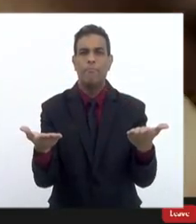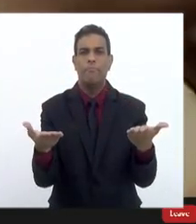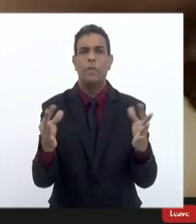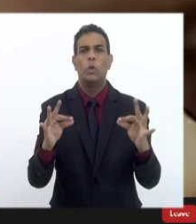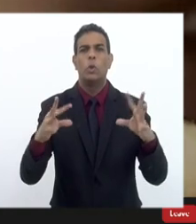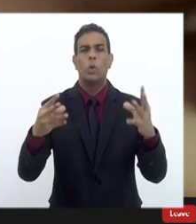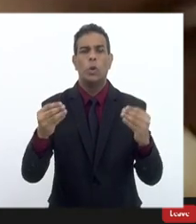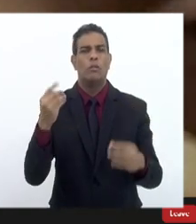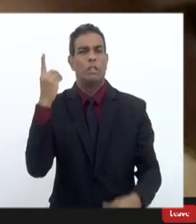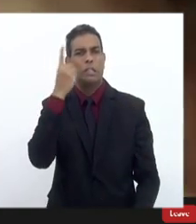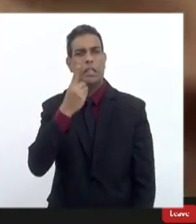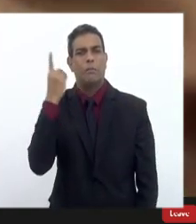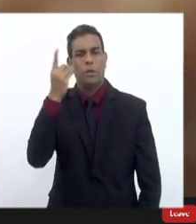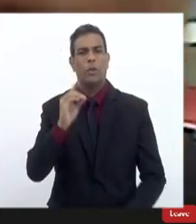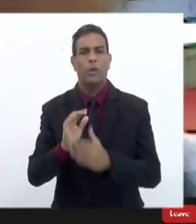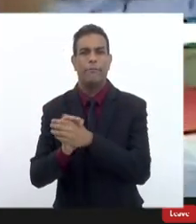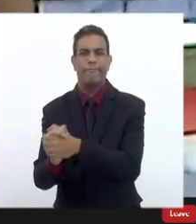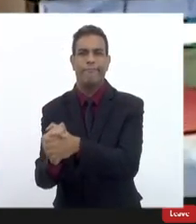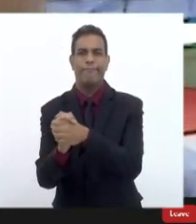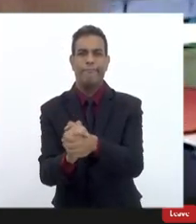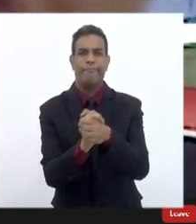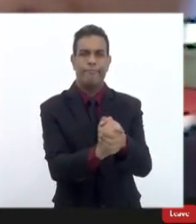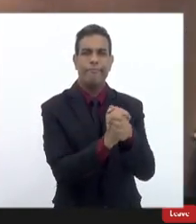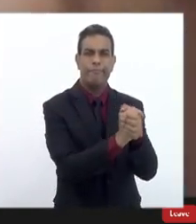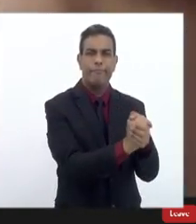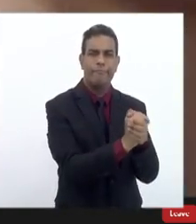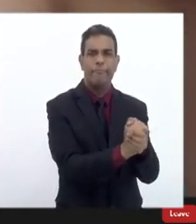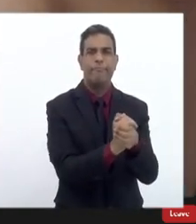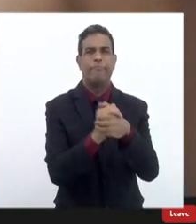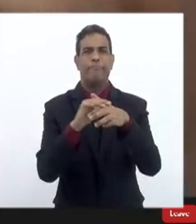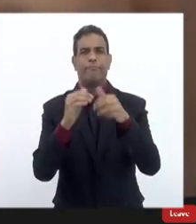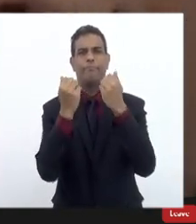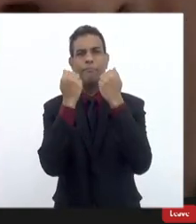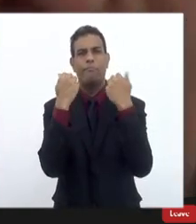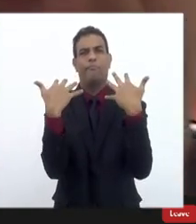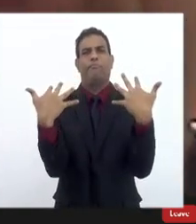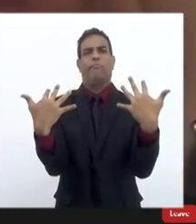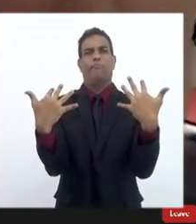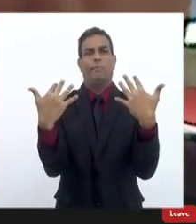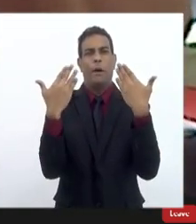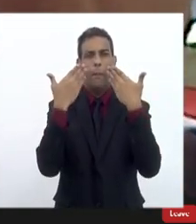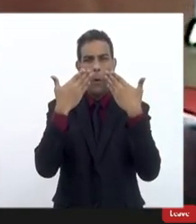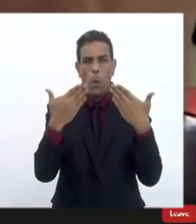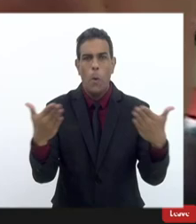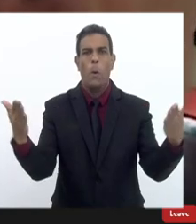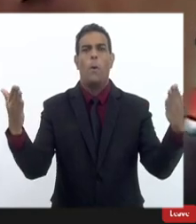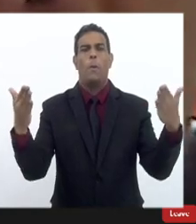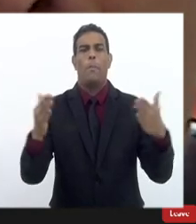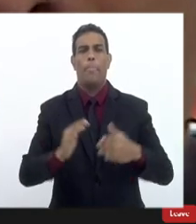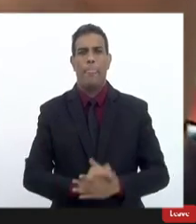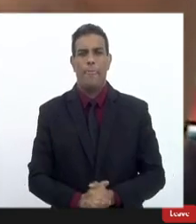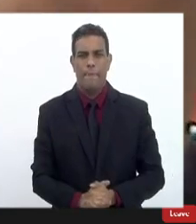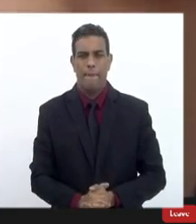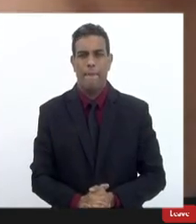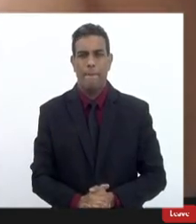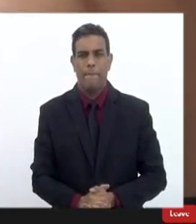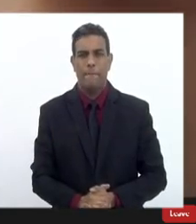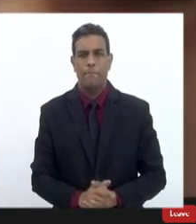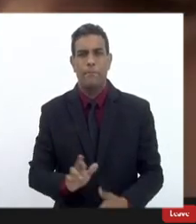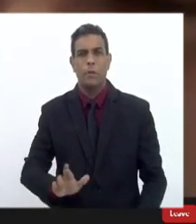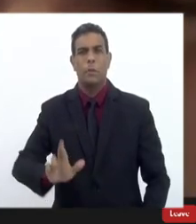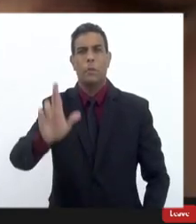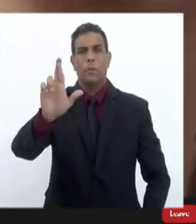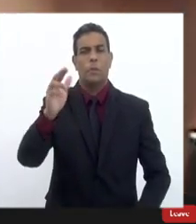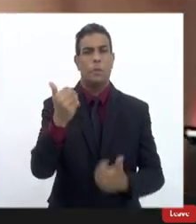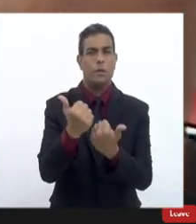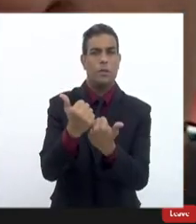Valdeque Carneiro, cumprimentar todos os outros parlamentares presentes, em nome da